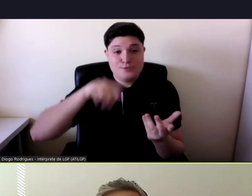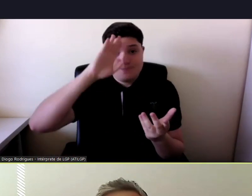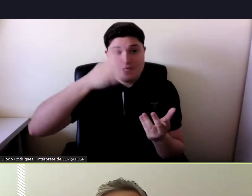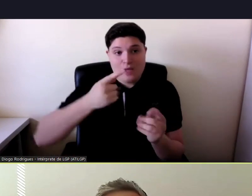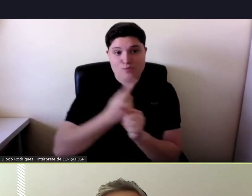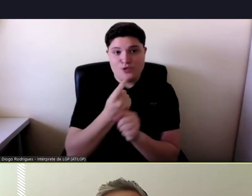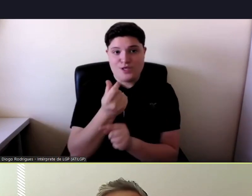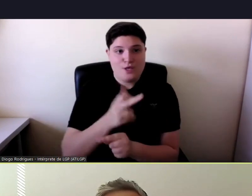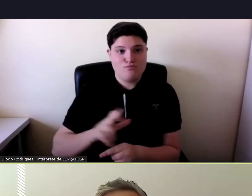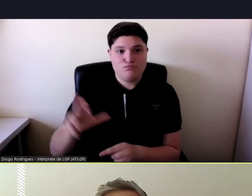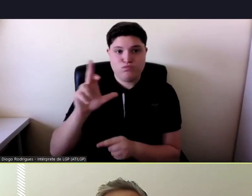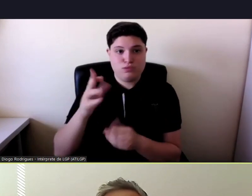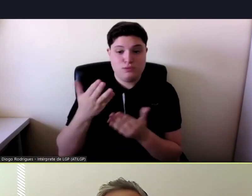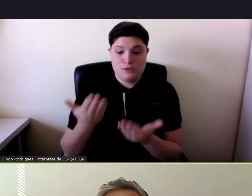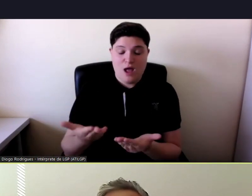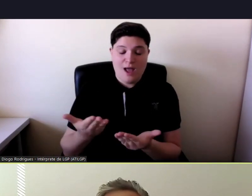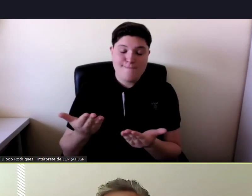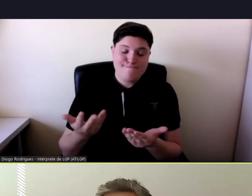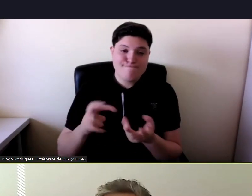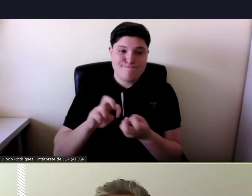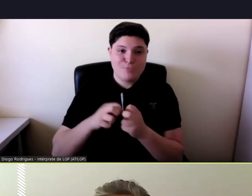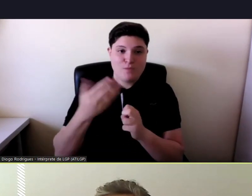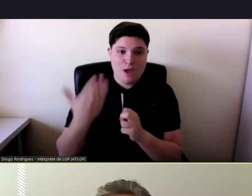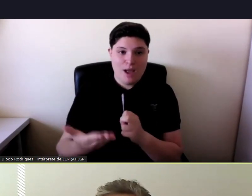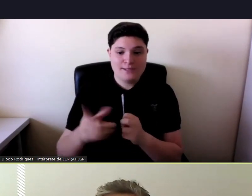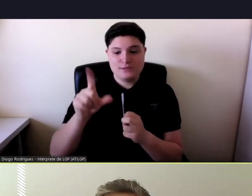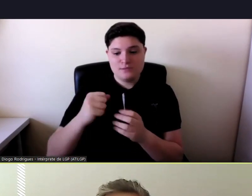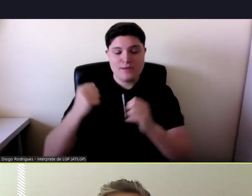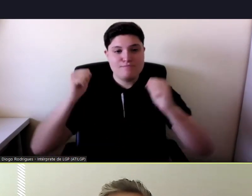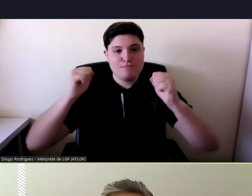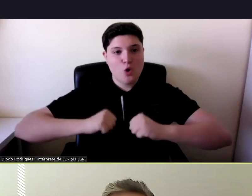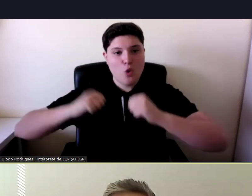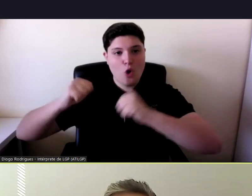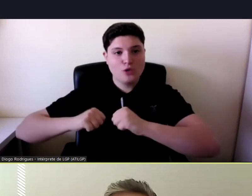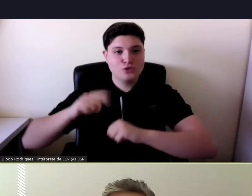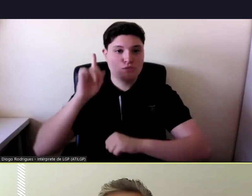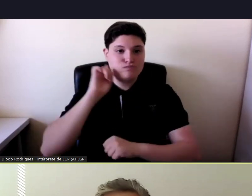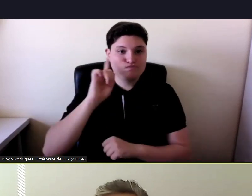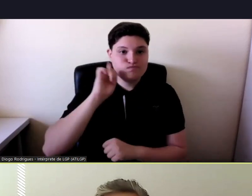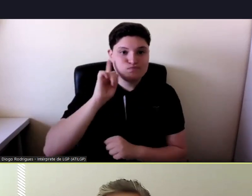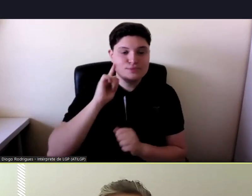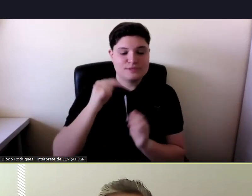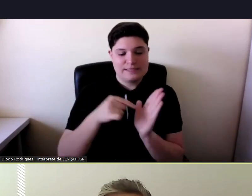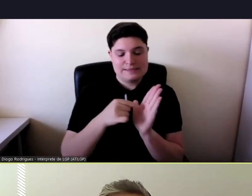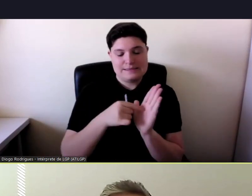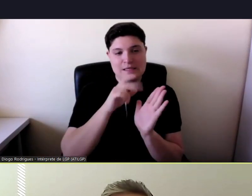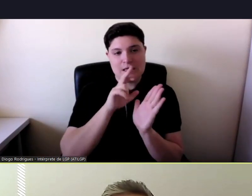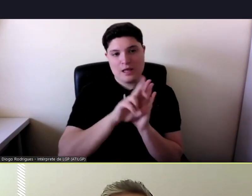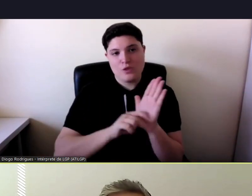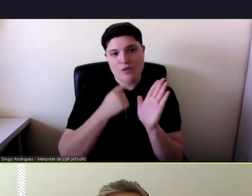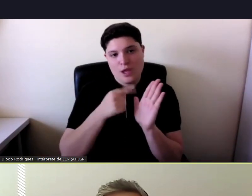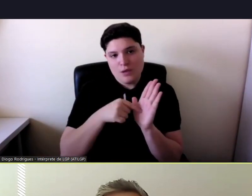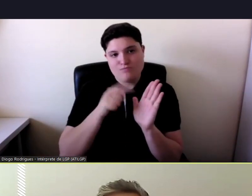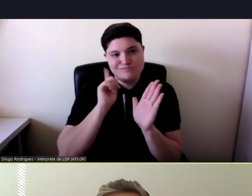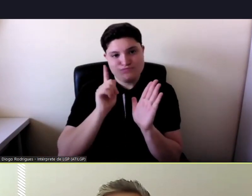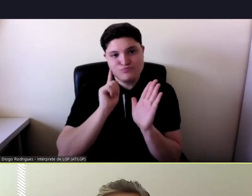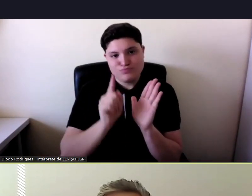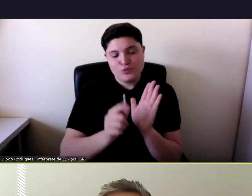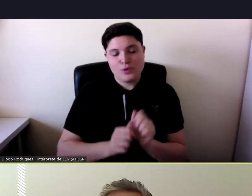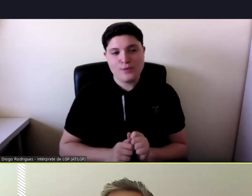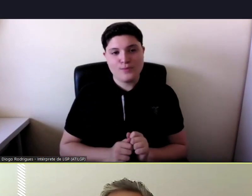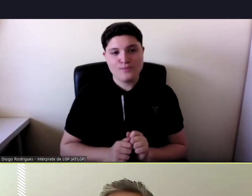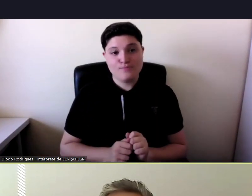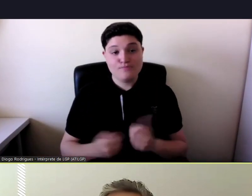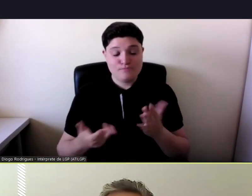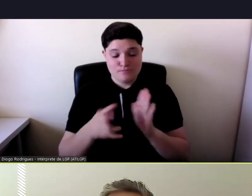mas também parcerias e inovações de relevo, isso também um bocadinho inscrito naquilo que é o ODS 17. De acordo com o